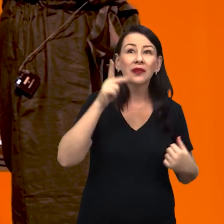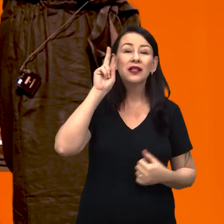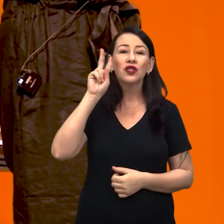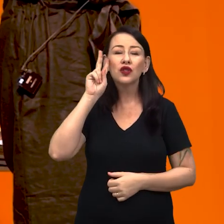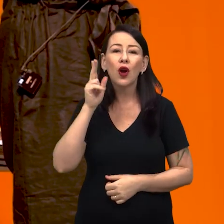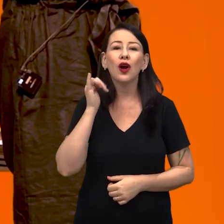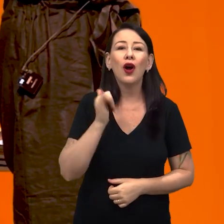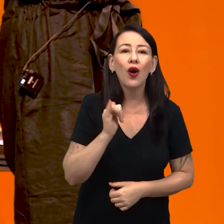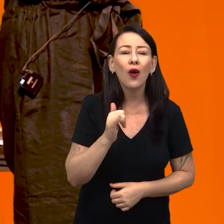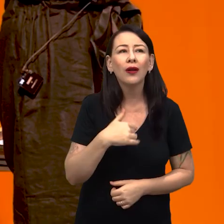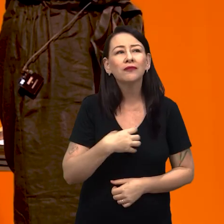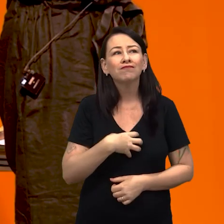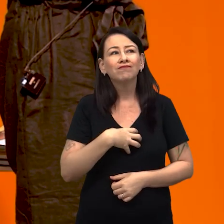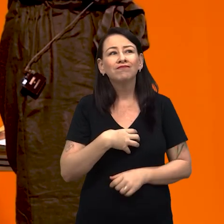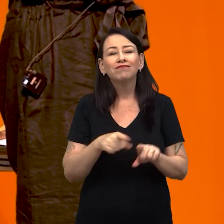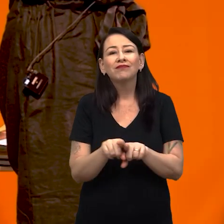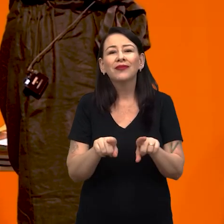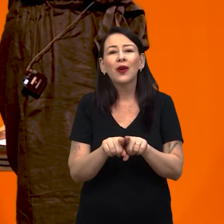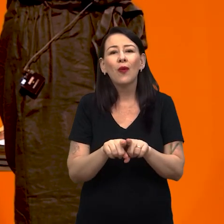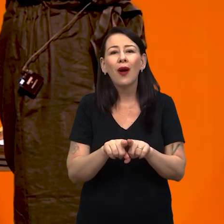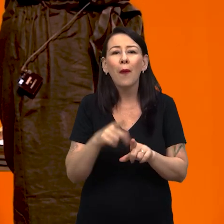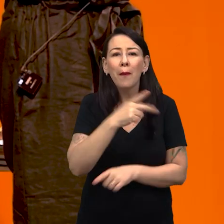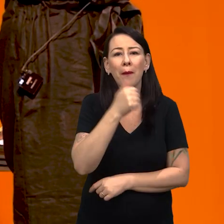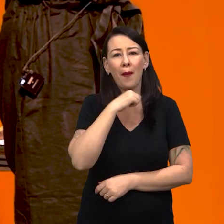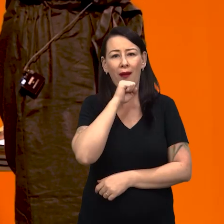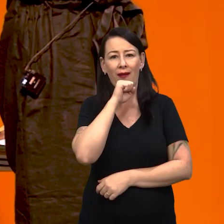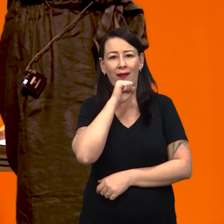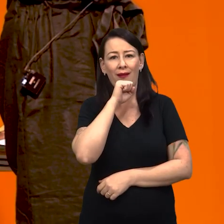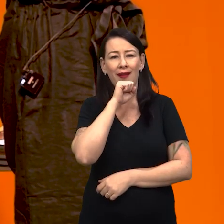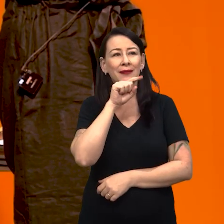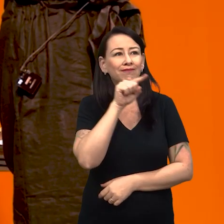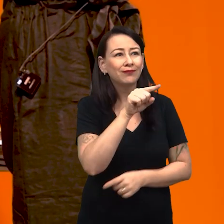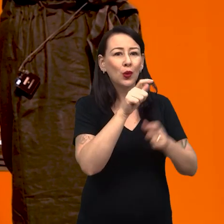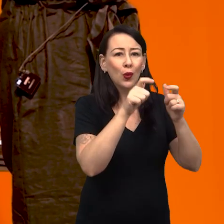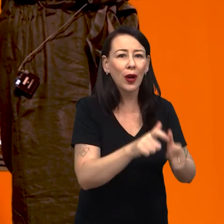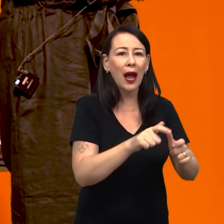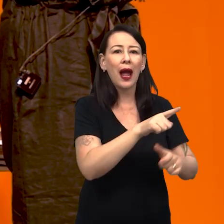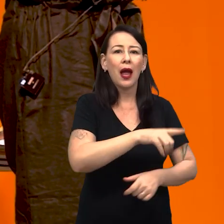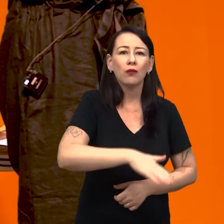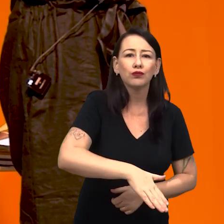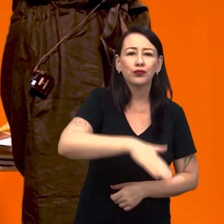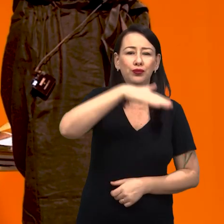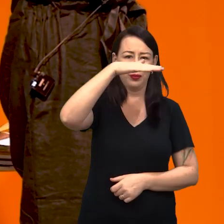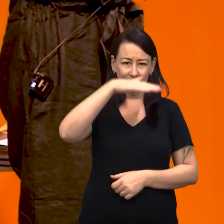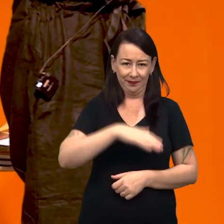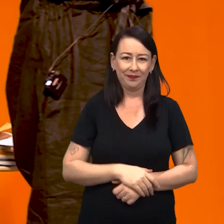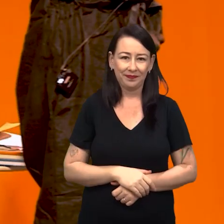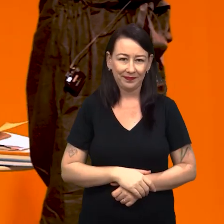repertório conta a história da minha mãe, da família dela, né? do lugar onde ela